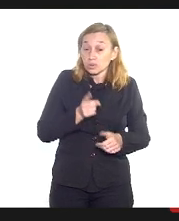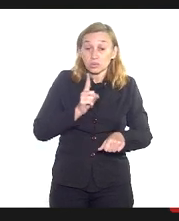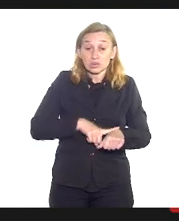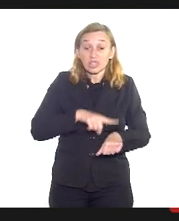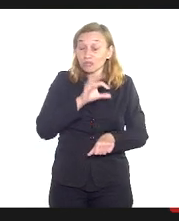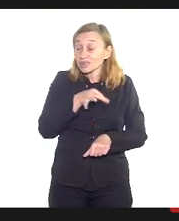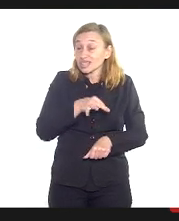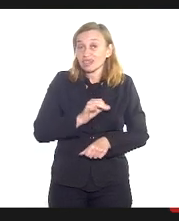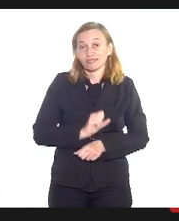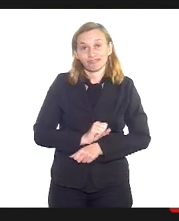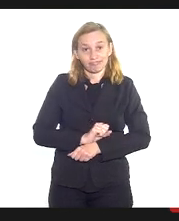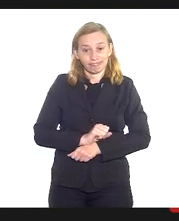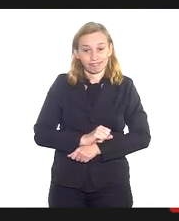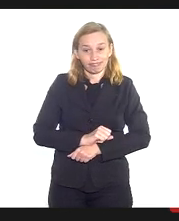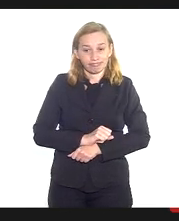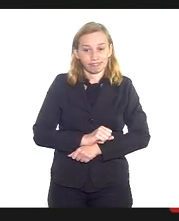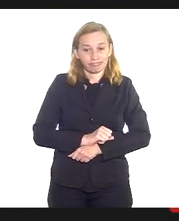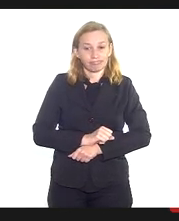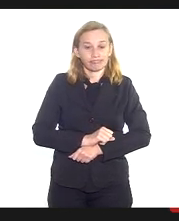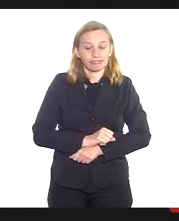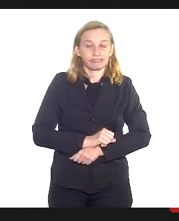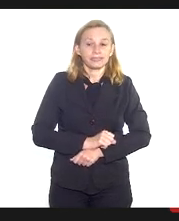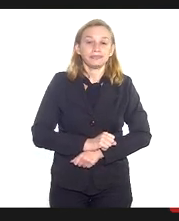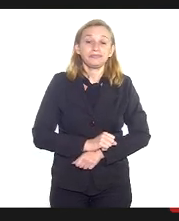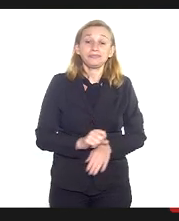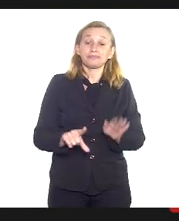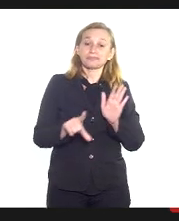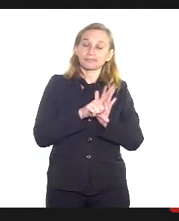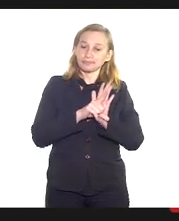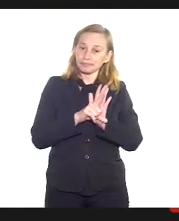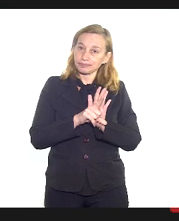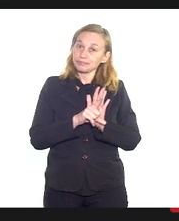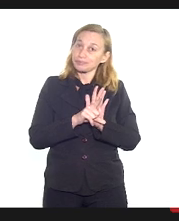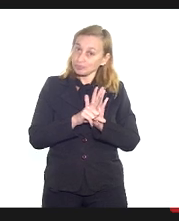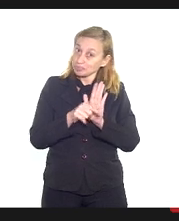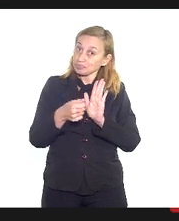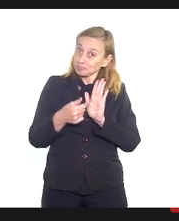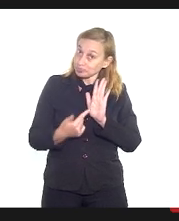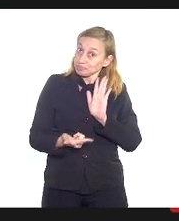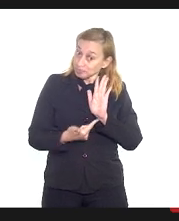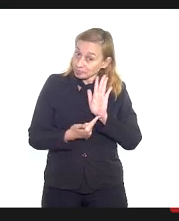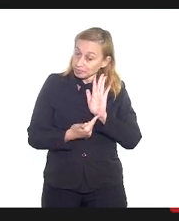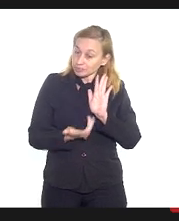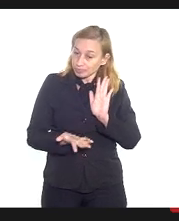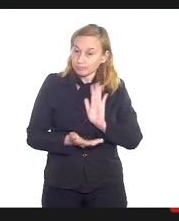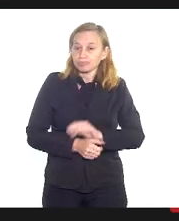hábil, como está prescrito no próprio